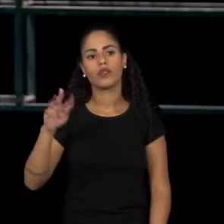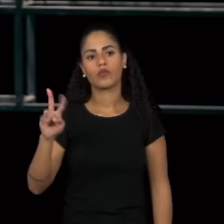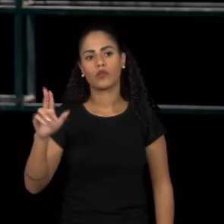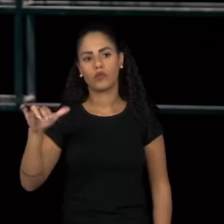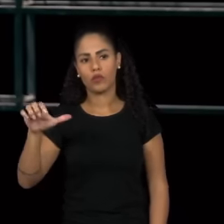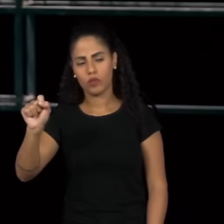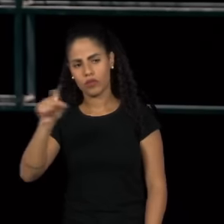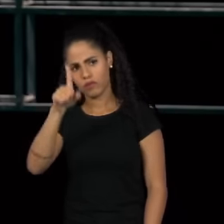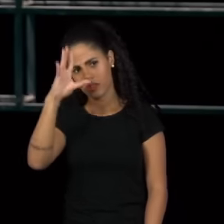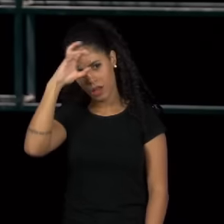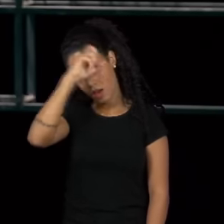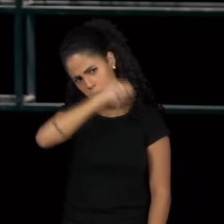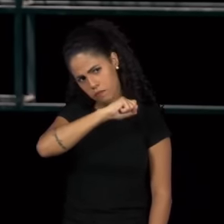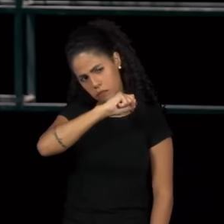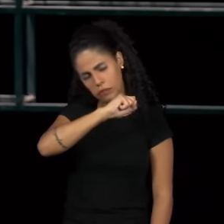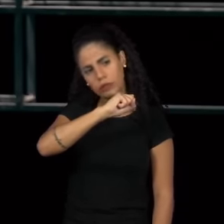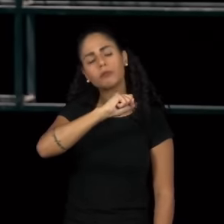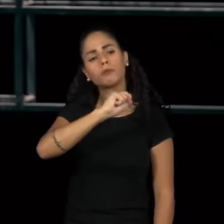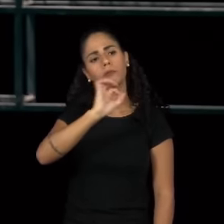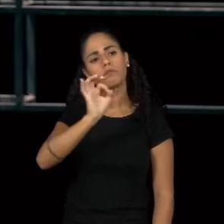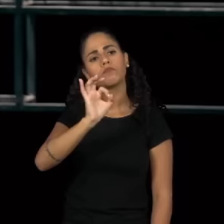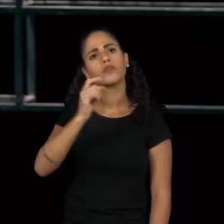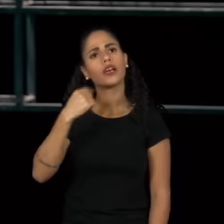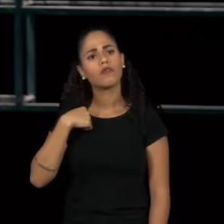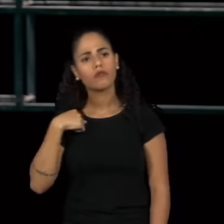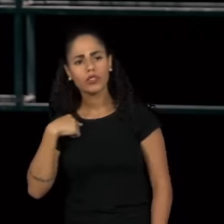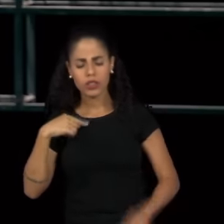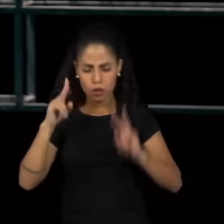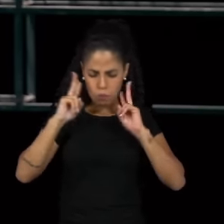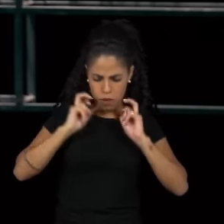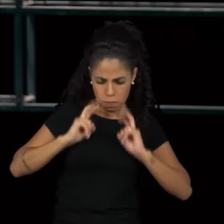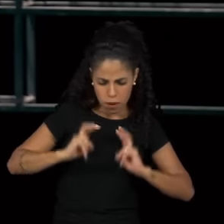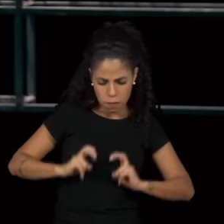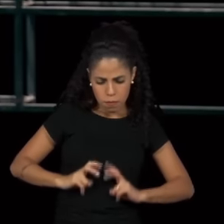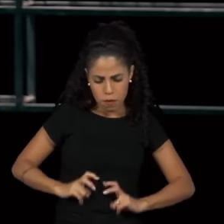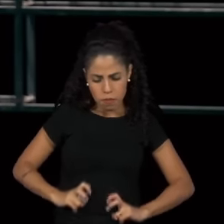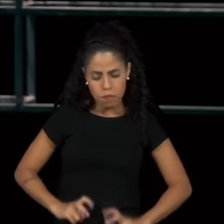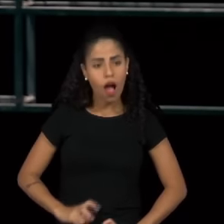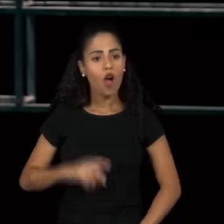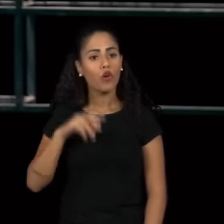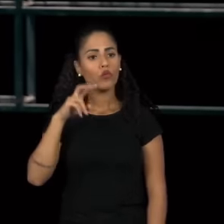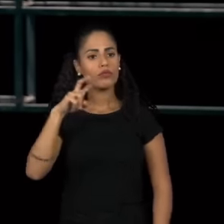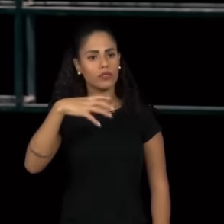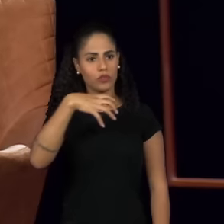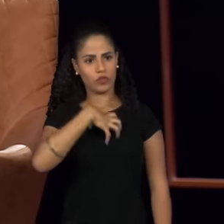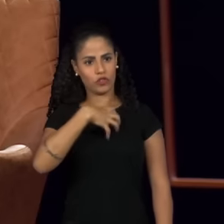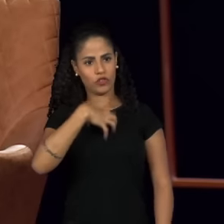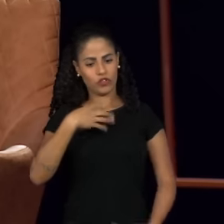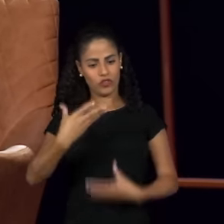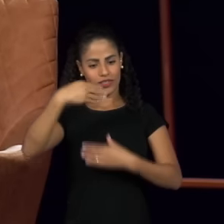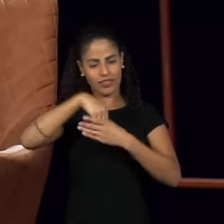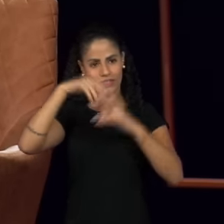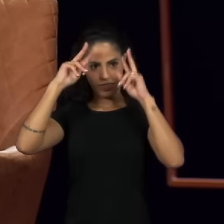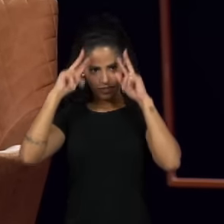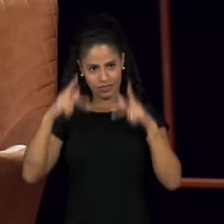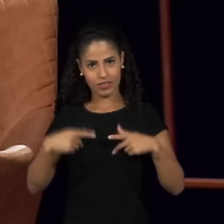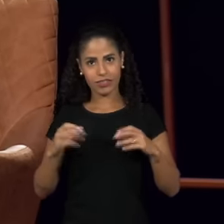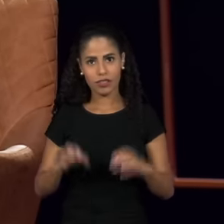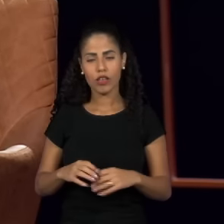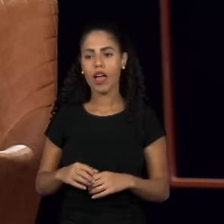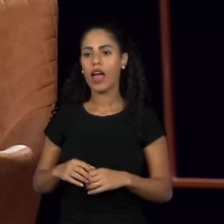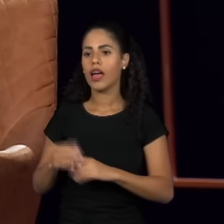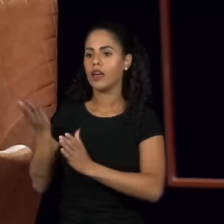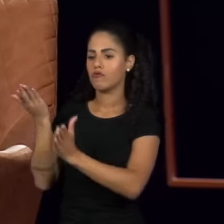você aprendeu a explorar os cinco sentidos para aflorar o sexto. E com Antunes, eu tive aula